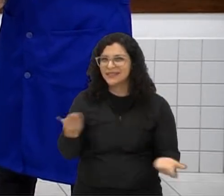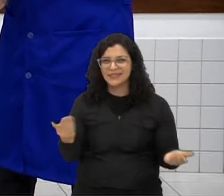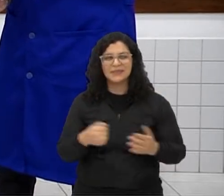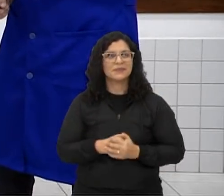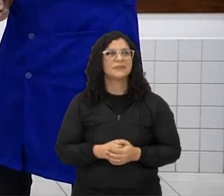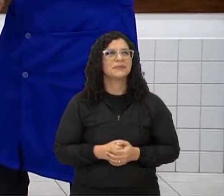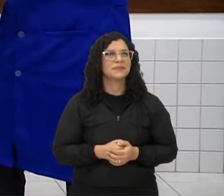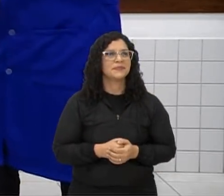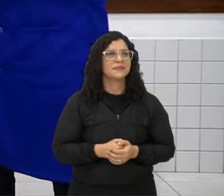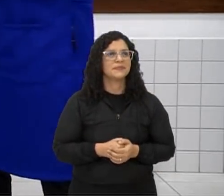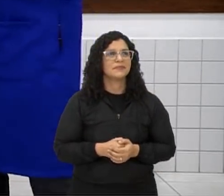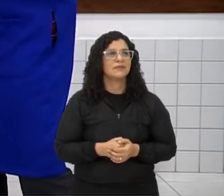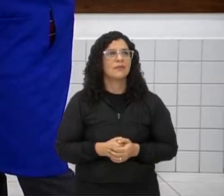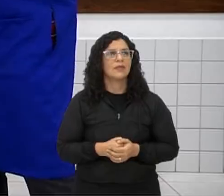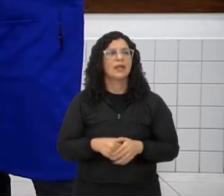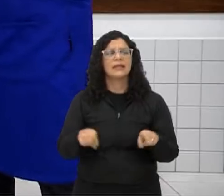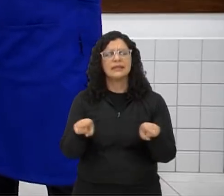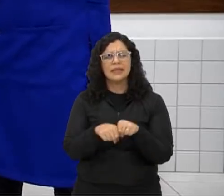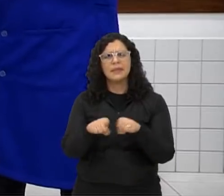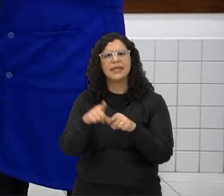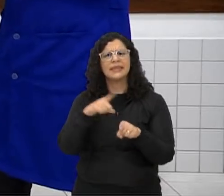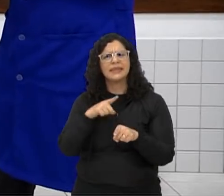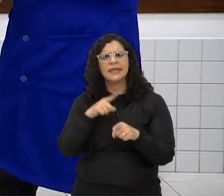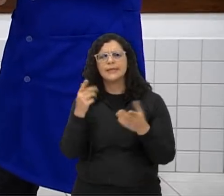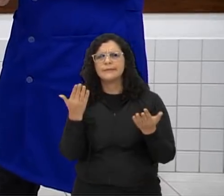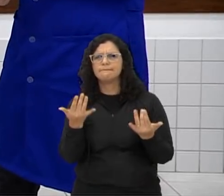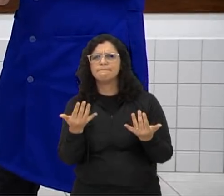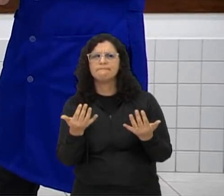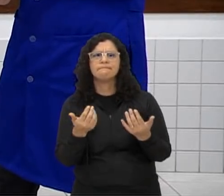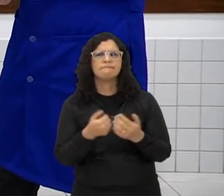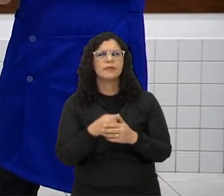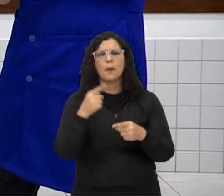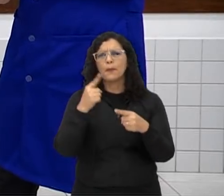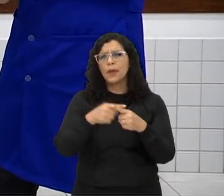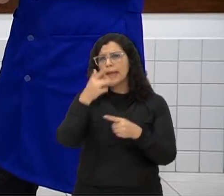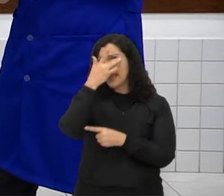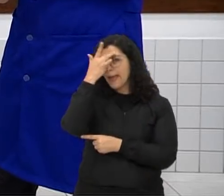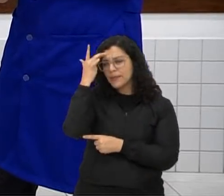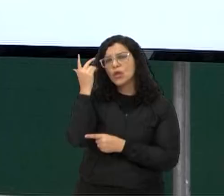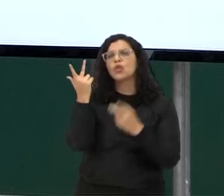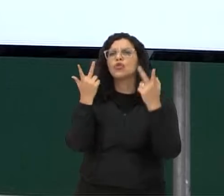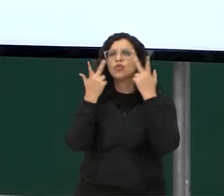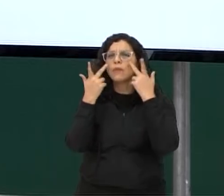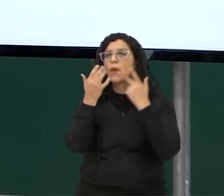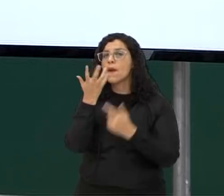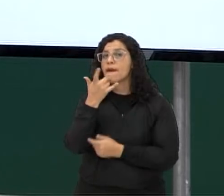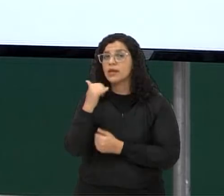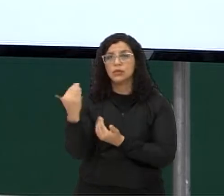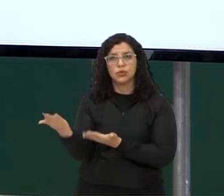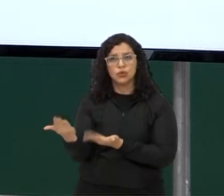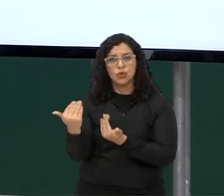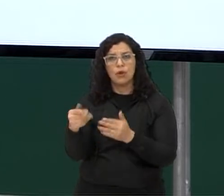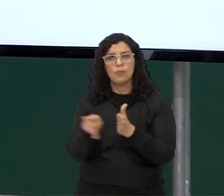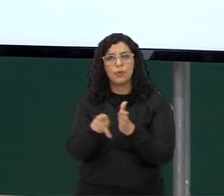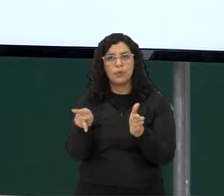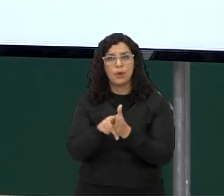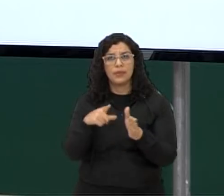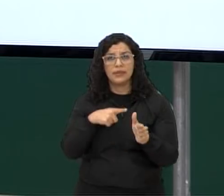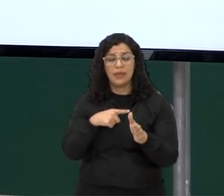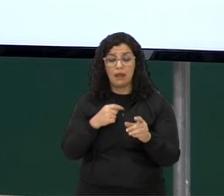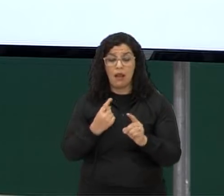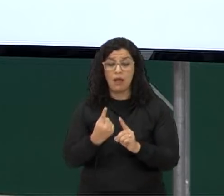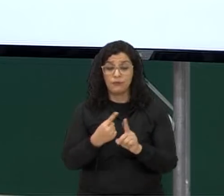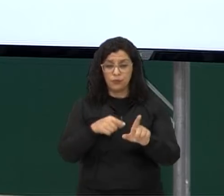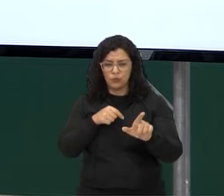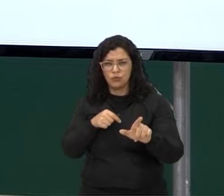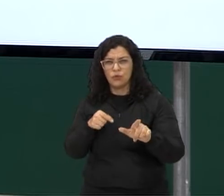Eduarda. Temos também mais uma... Por que uma pessoa, normalmente uma criança ou jovem, que fica no fundo da pista